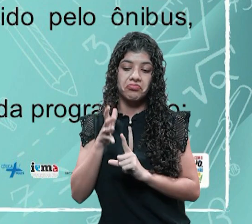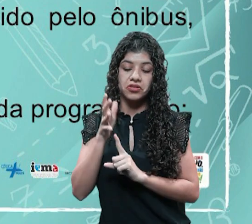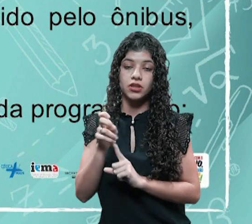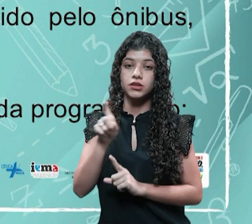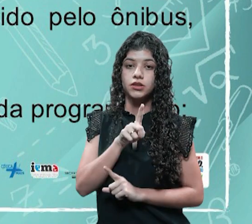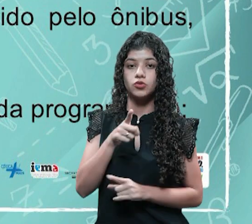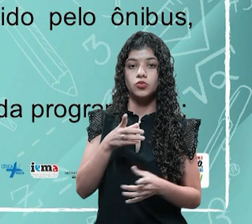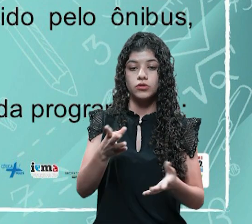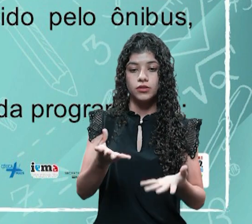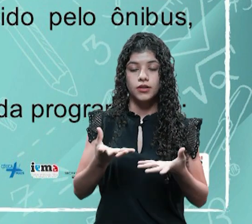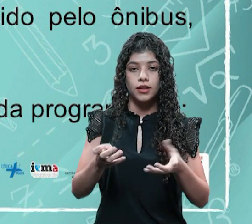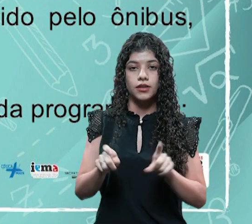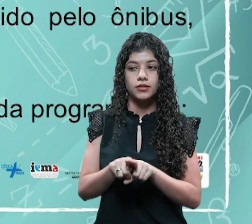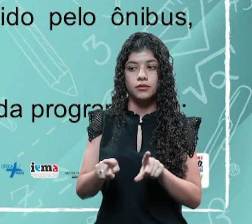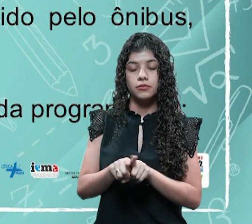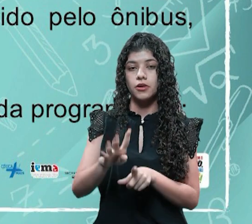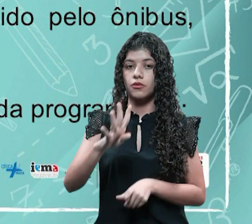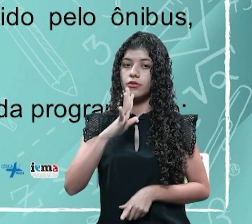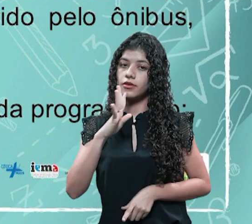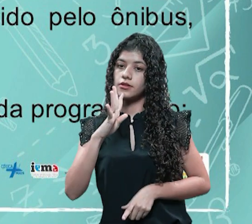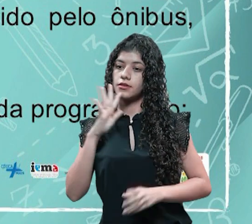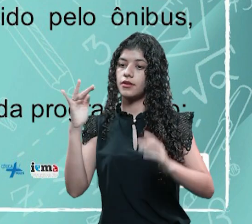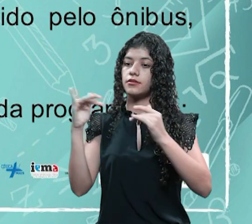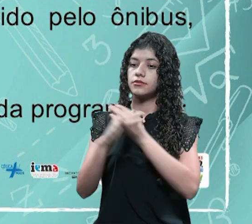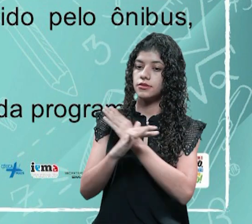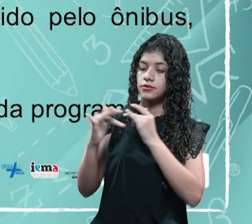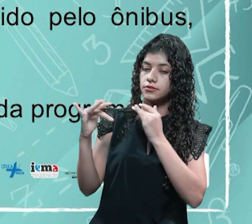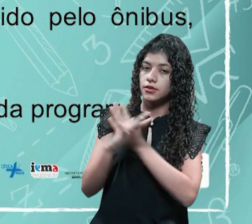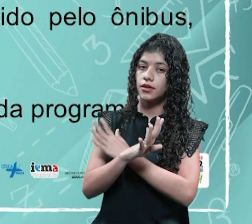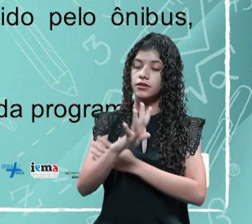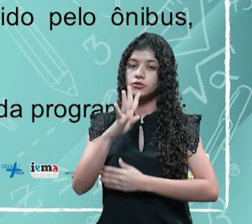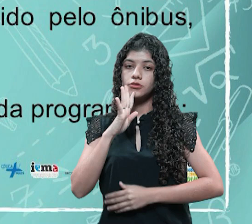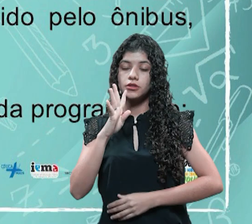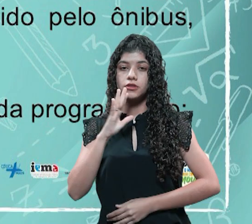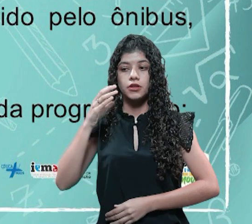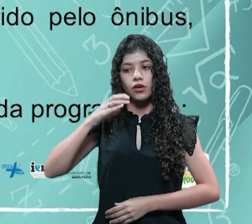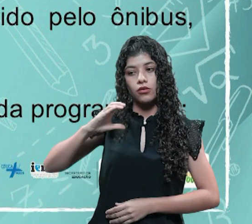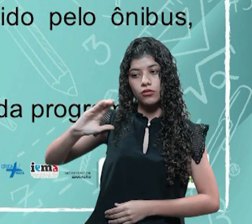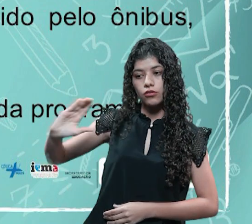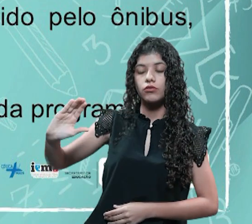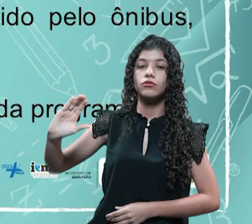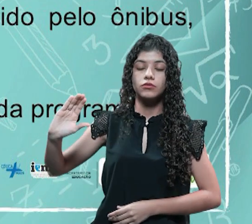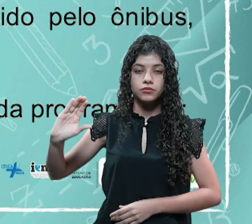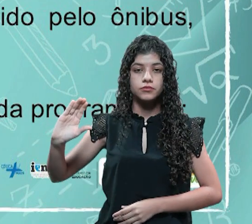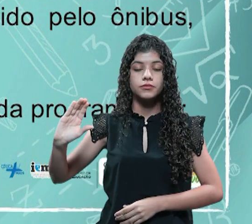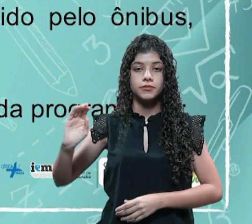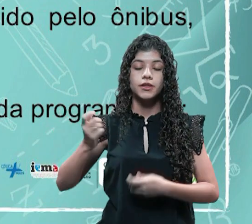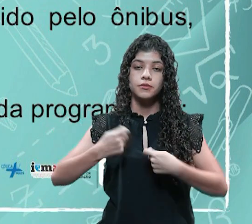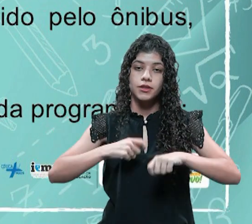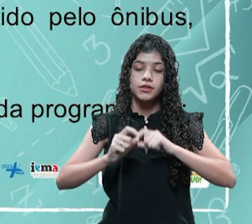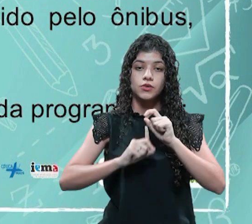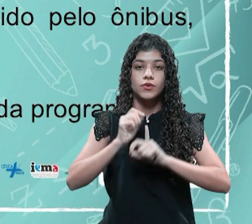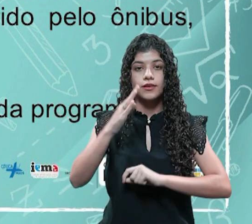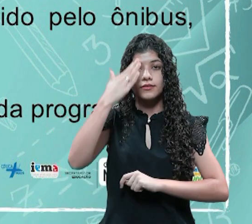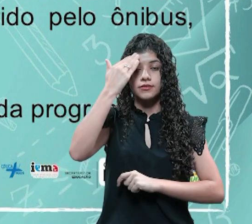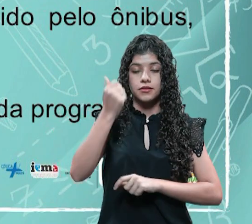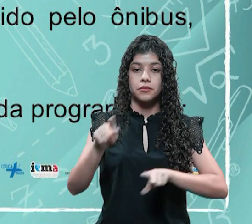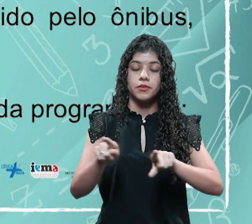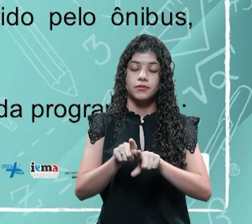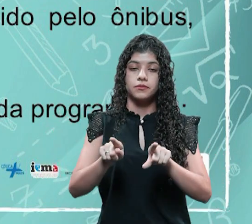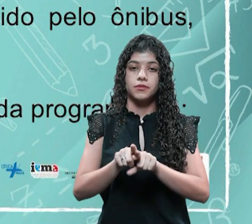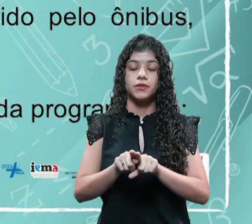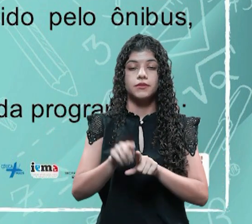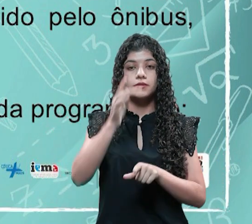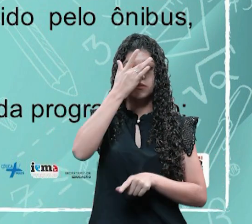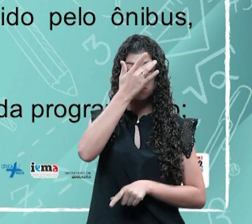palestrar, né, ele quer conhecer a cidade, conhecer a questão cultural, os pontos turísticos, então a gente precisa saber